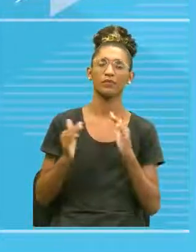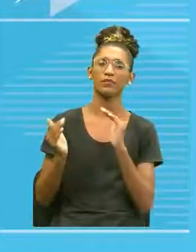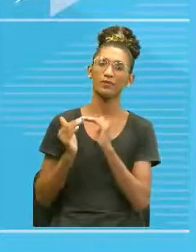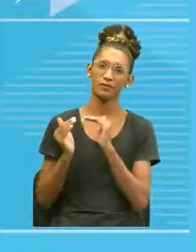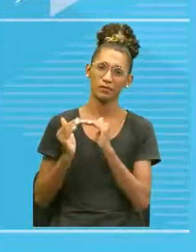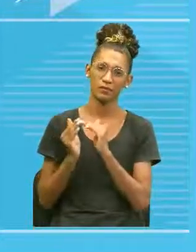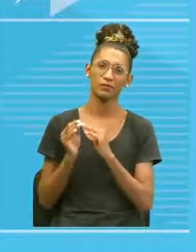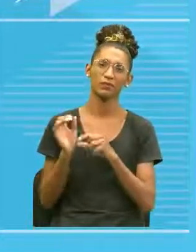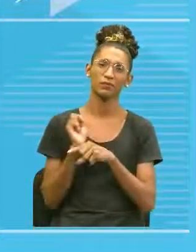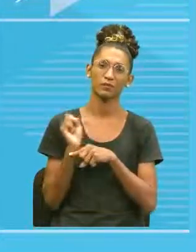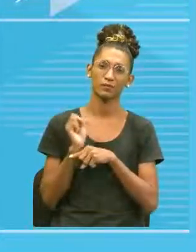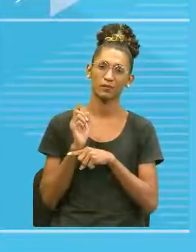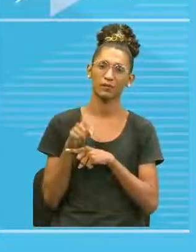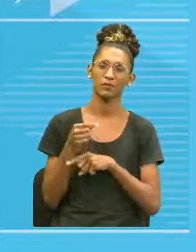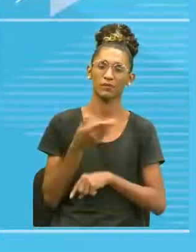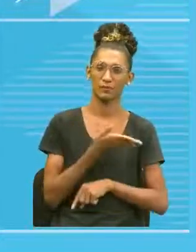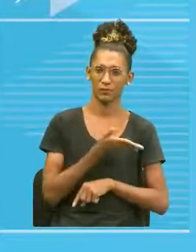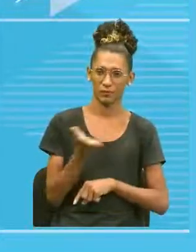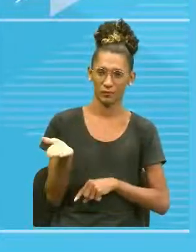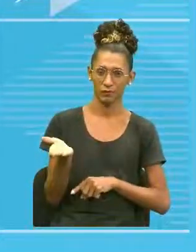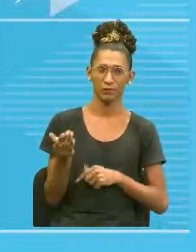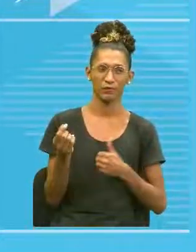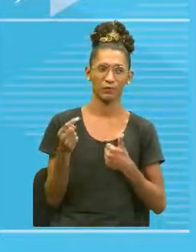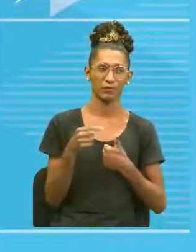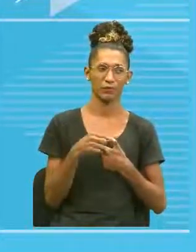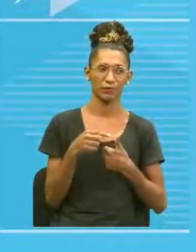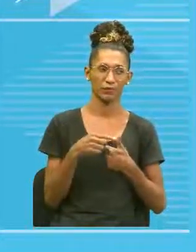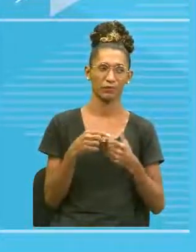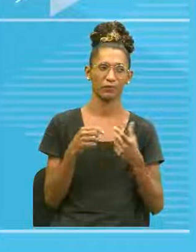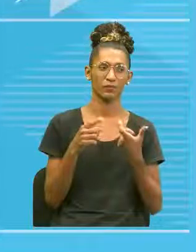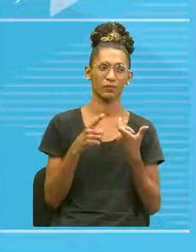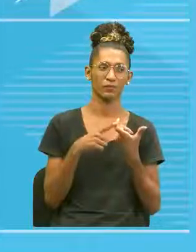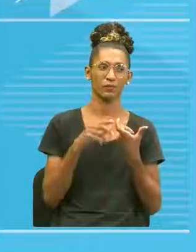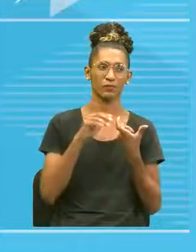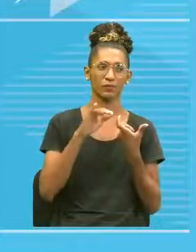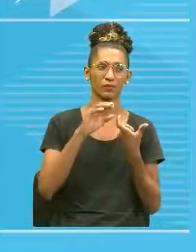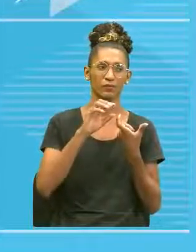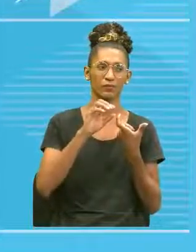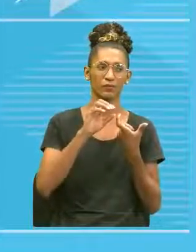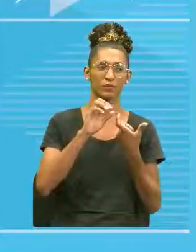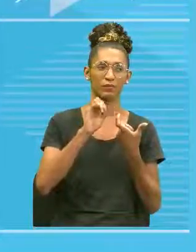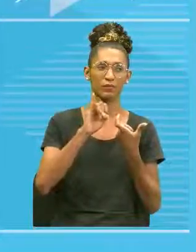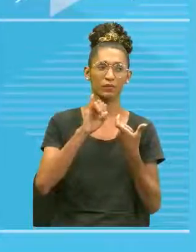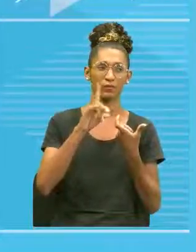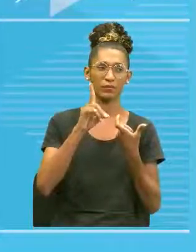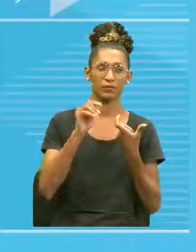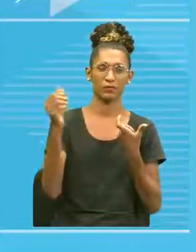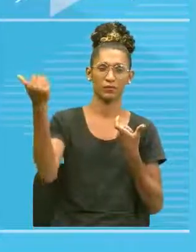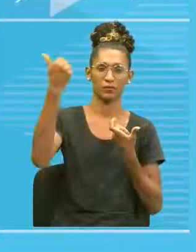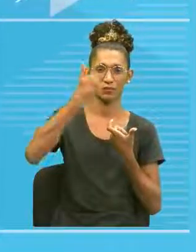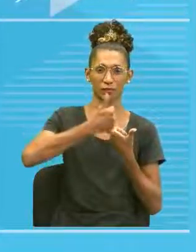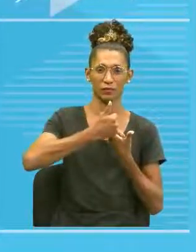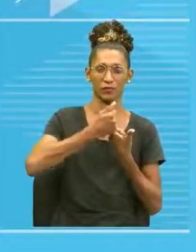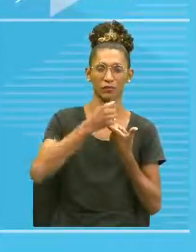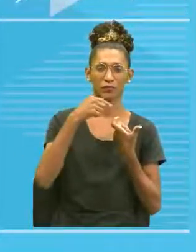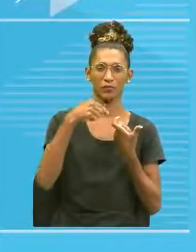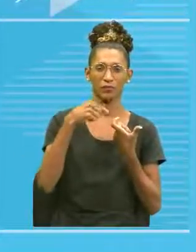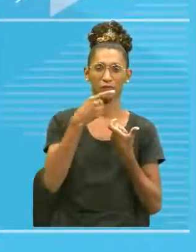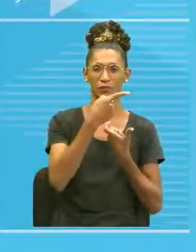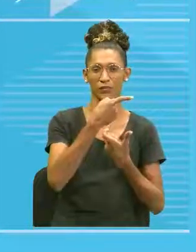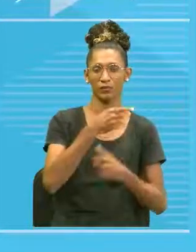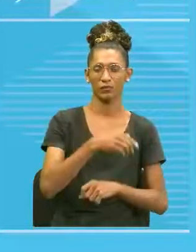com o sujeito que é gostou outros e o particípio de dormir que a dormido no havia dormido